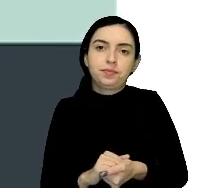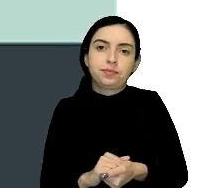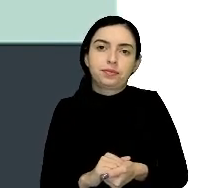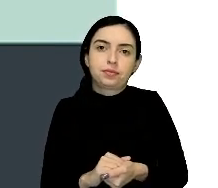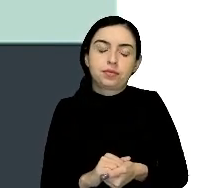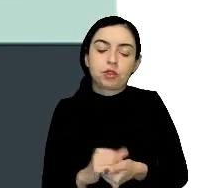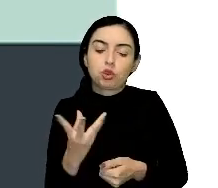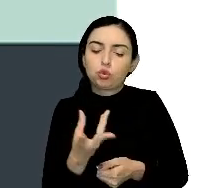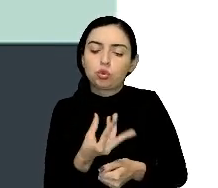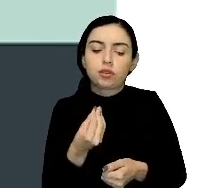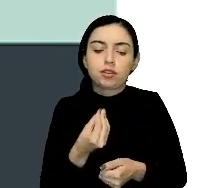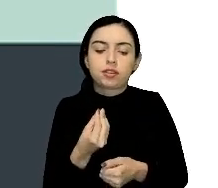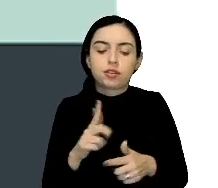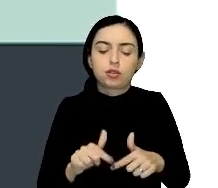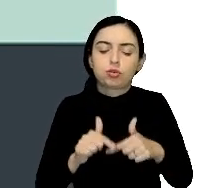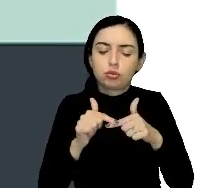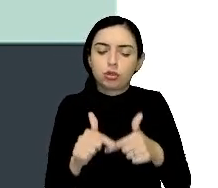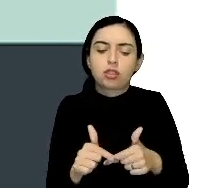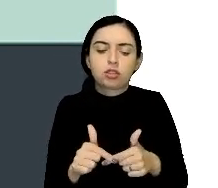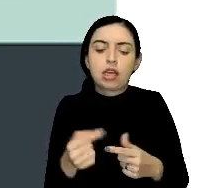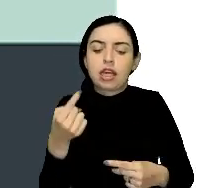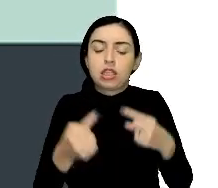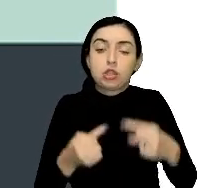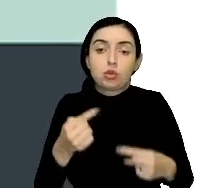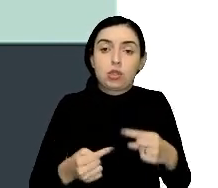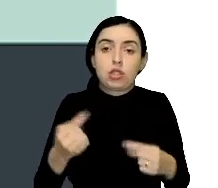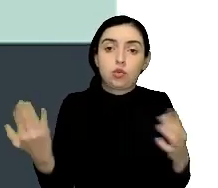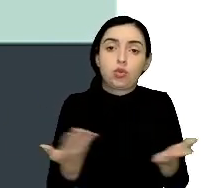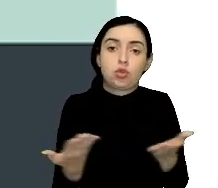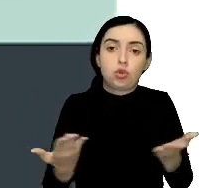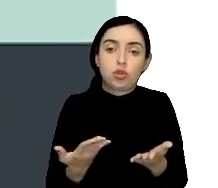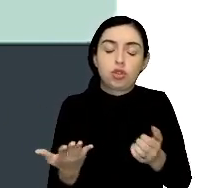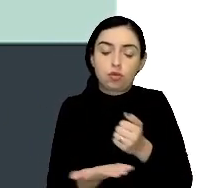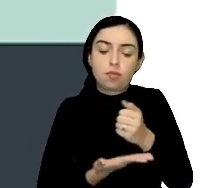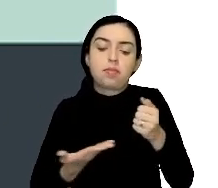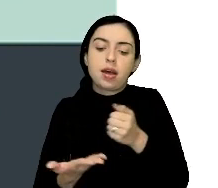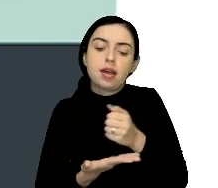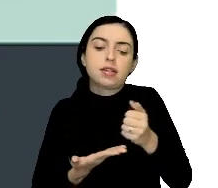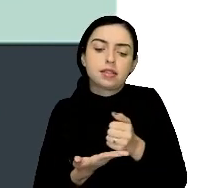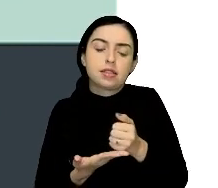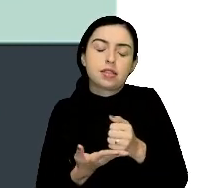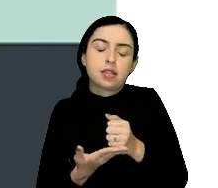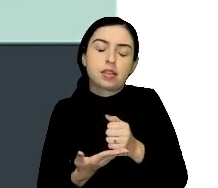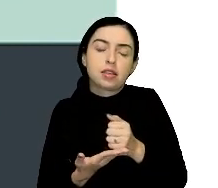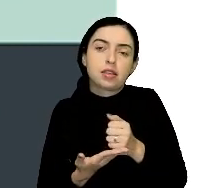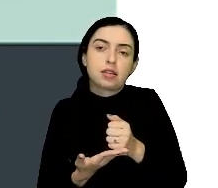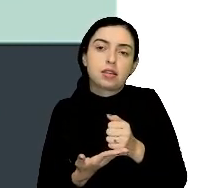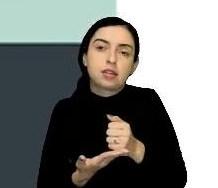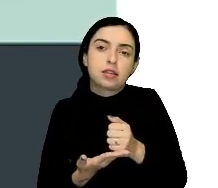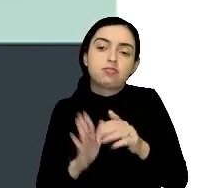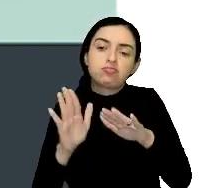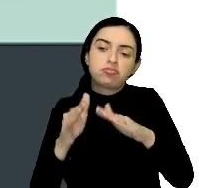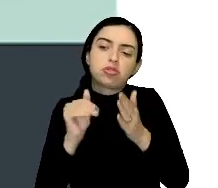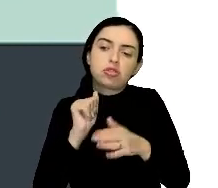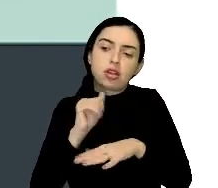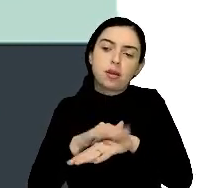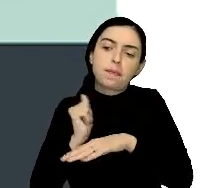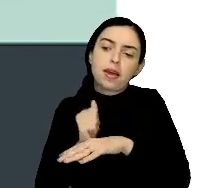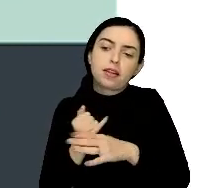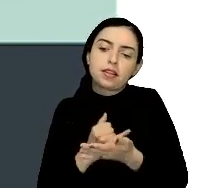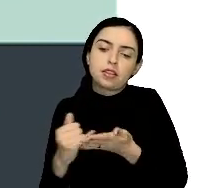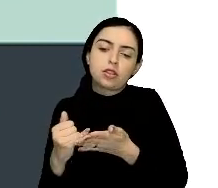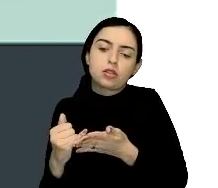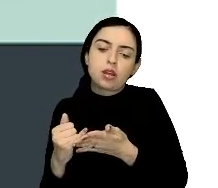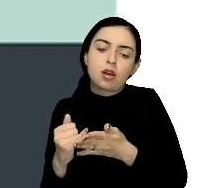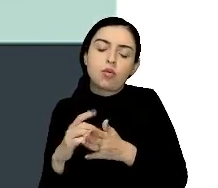toda sorte, a nossa discussão aqui, que é baseada nessa chamada inicial, né, do Estatuto do Estrangeiro à nova